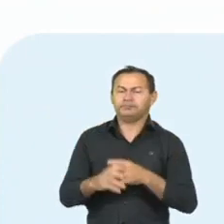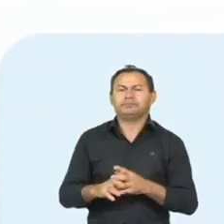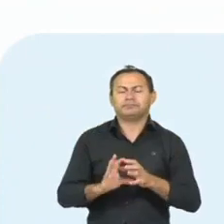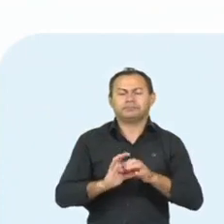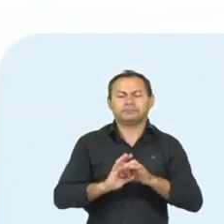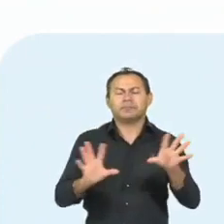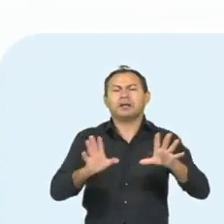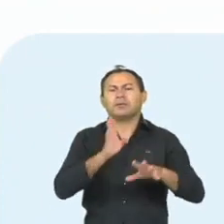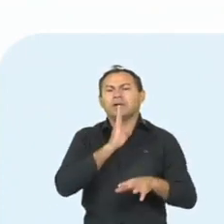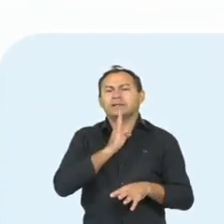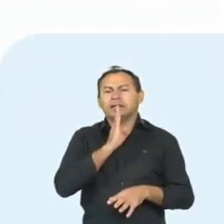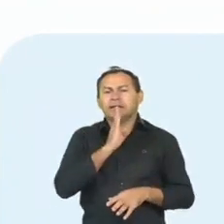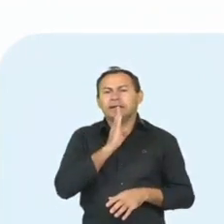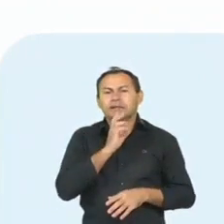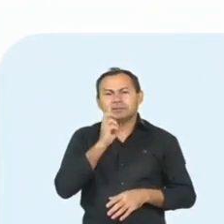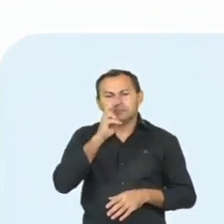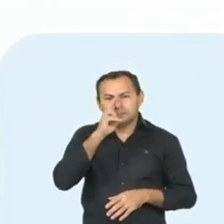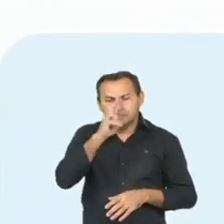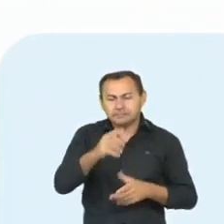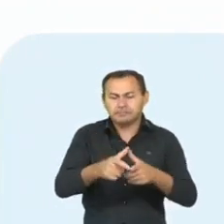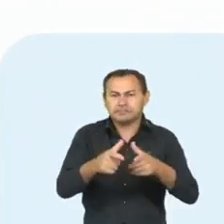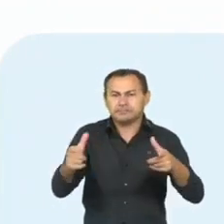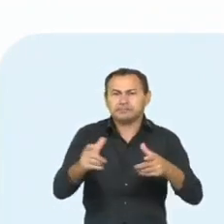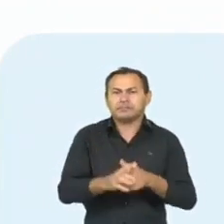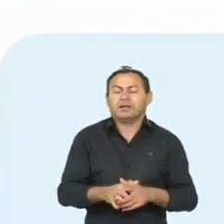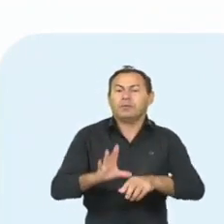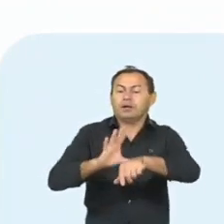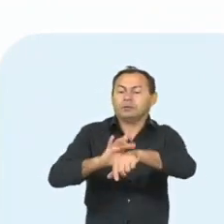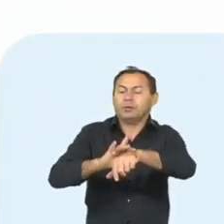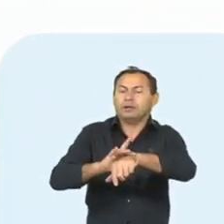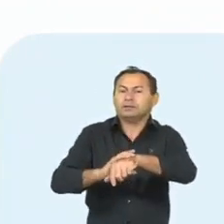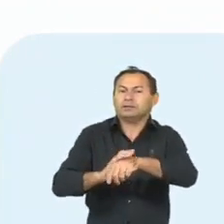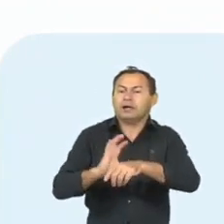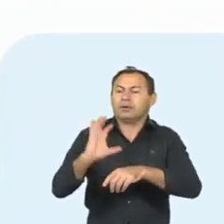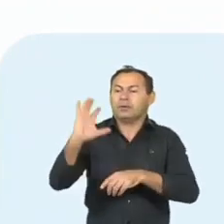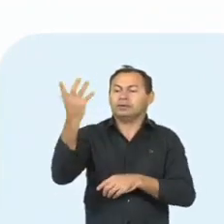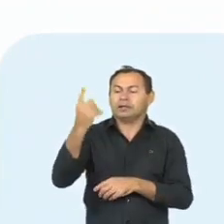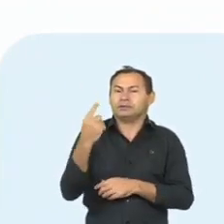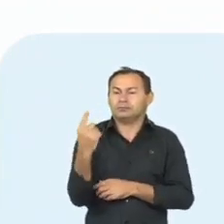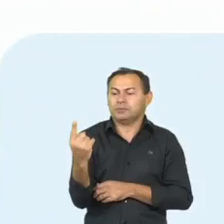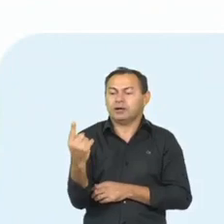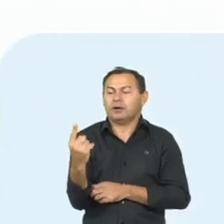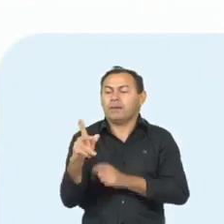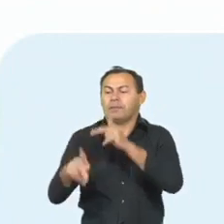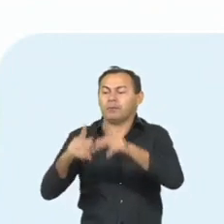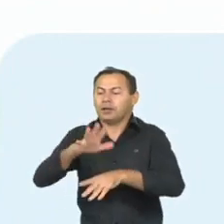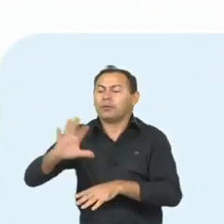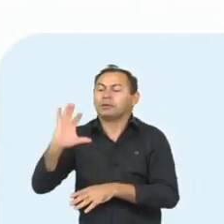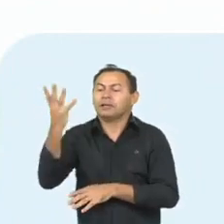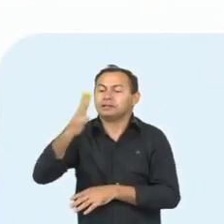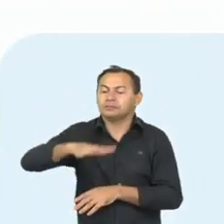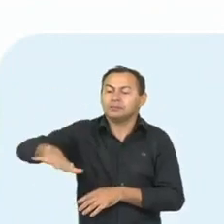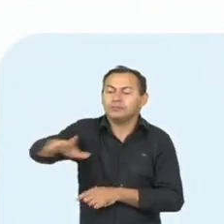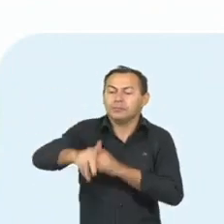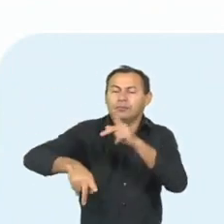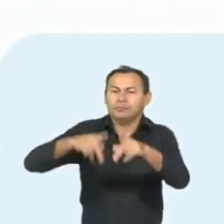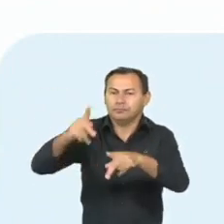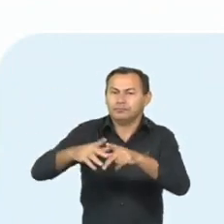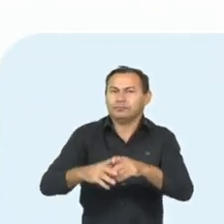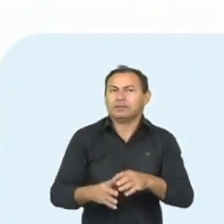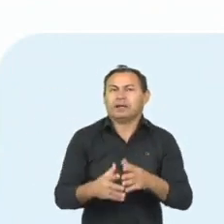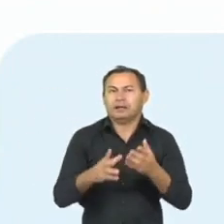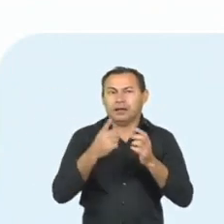permite conhecer a intensidade que uma doença acomete uma população. Aí é